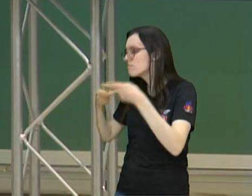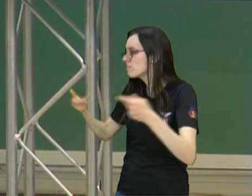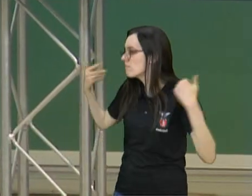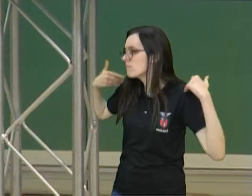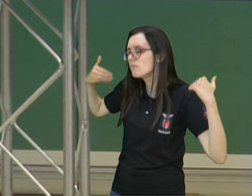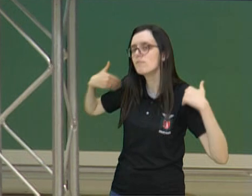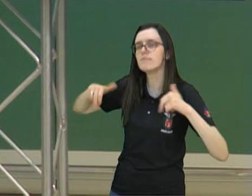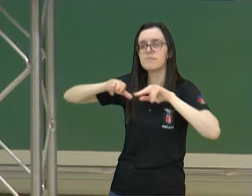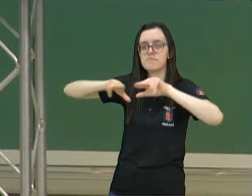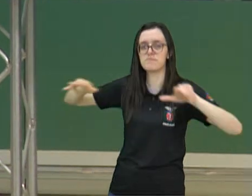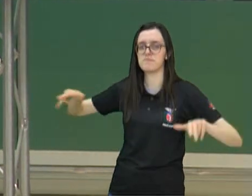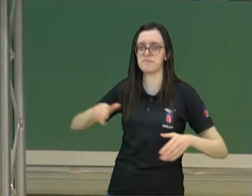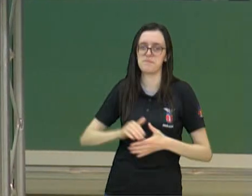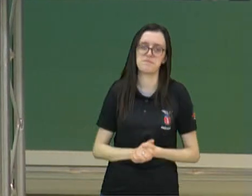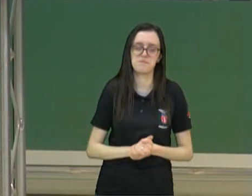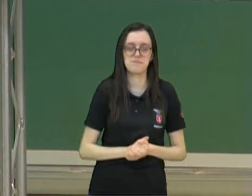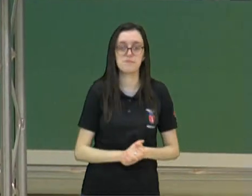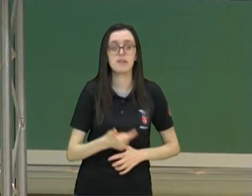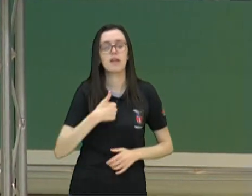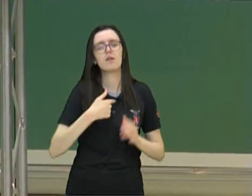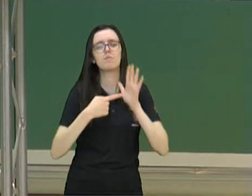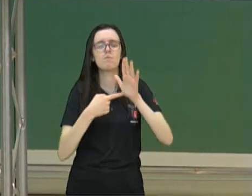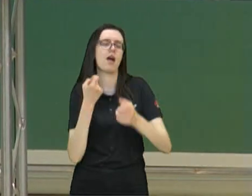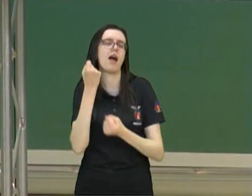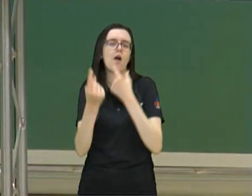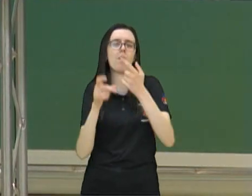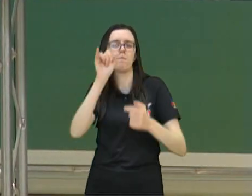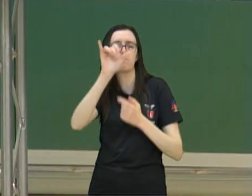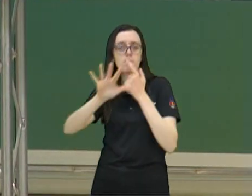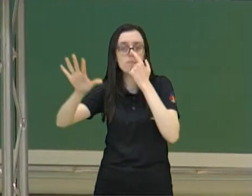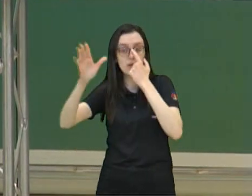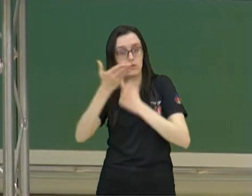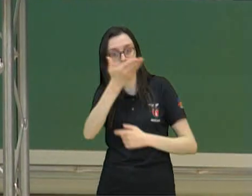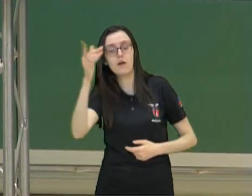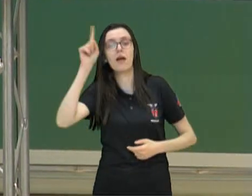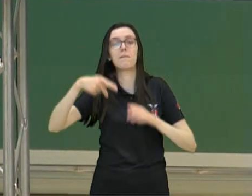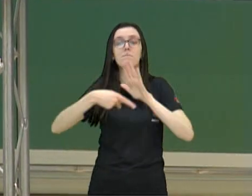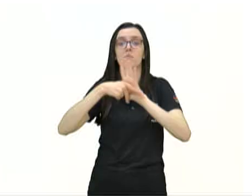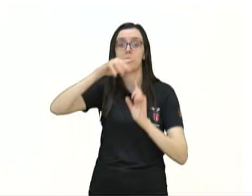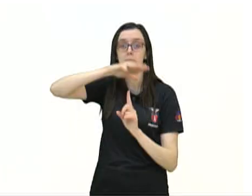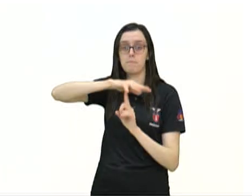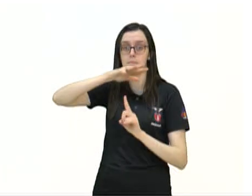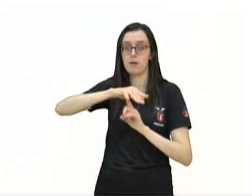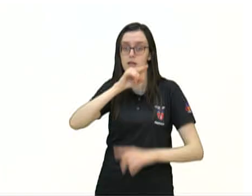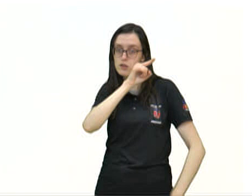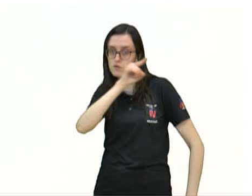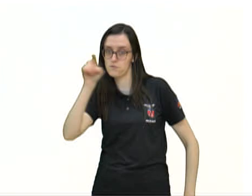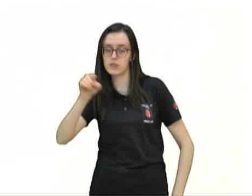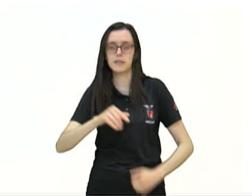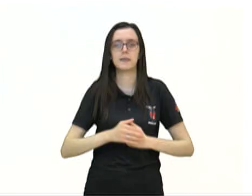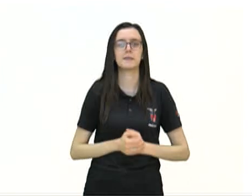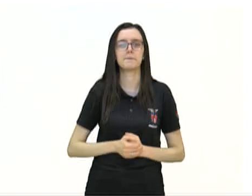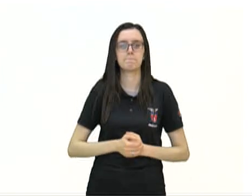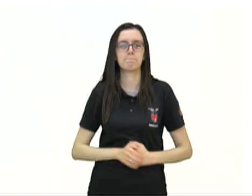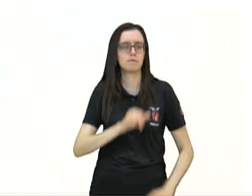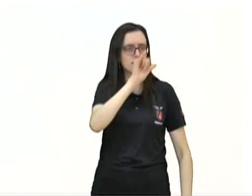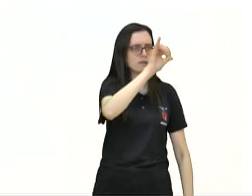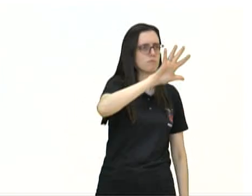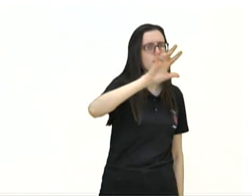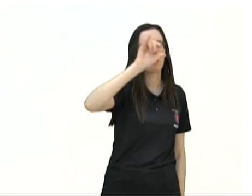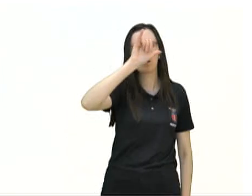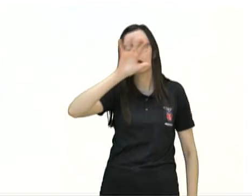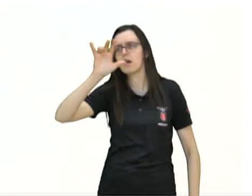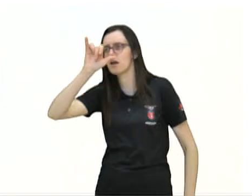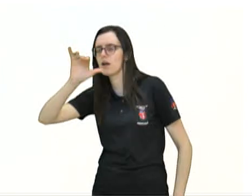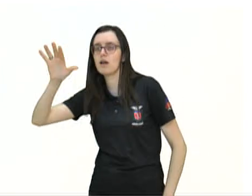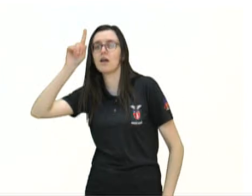esses estrangeiros. Trouxe umas imagens aqui do Paraná para vocês. Todas essas imagens são